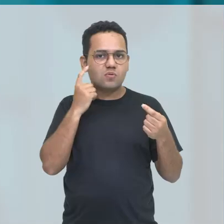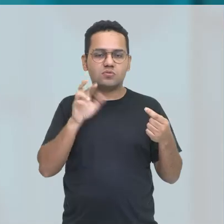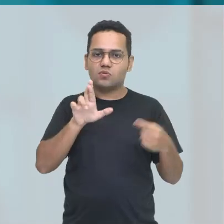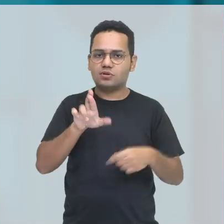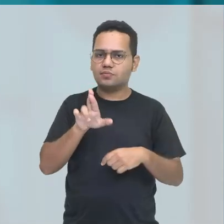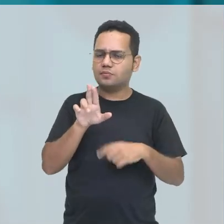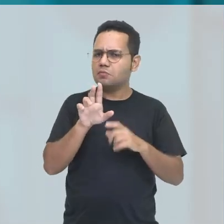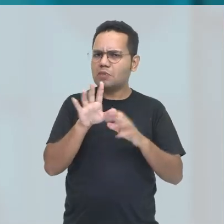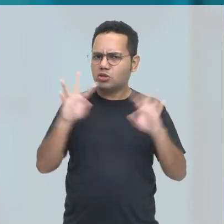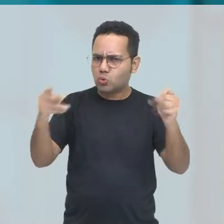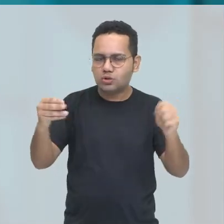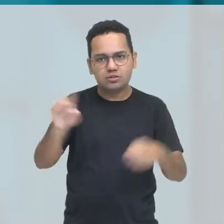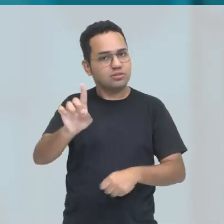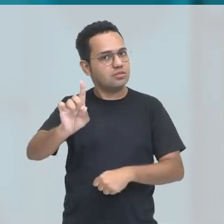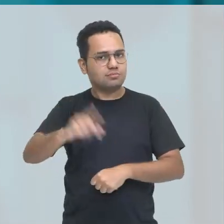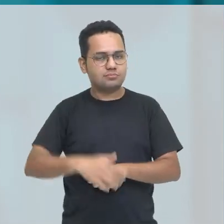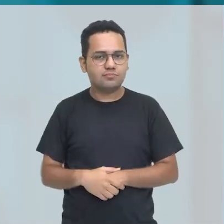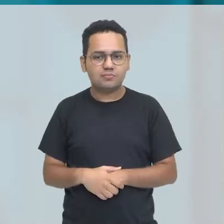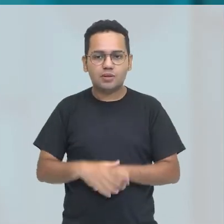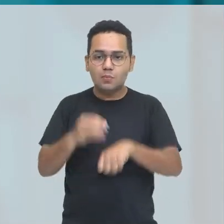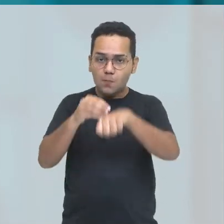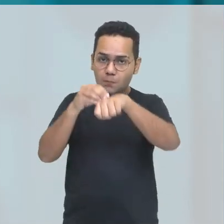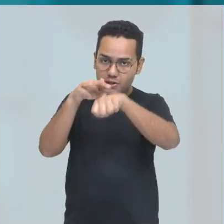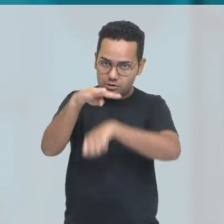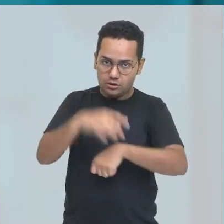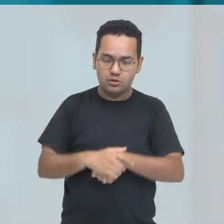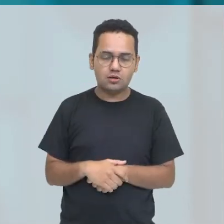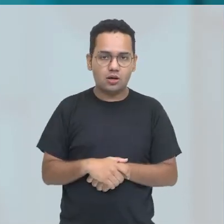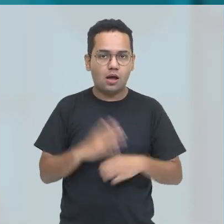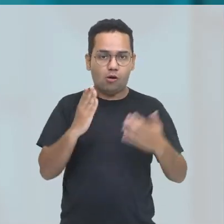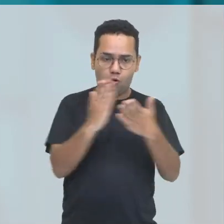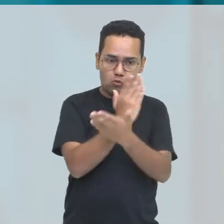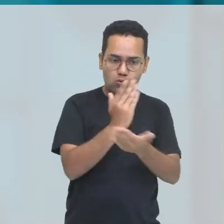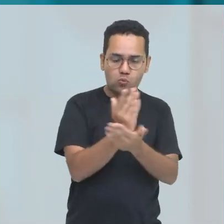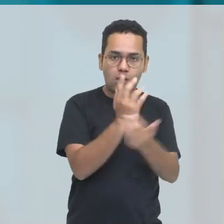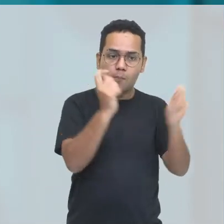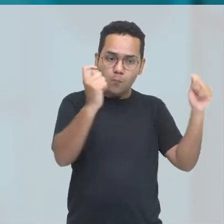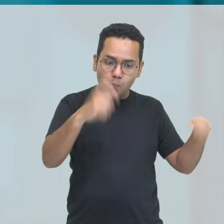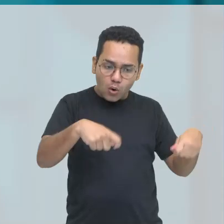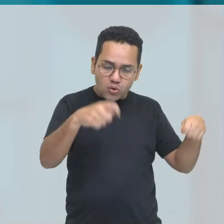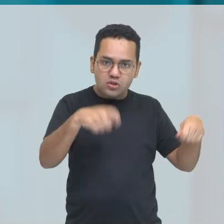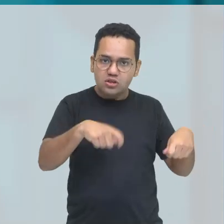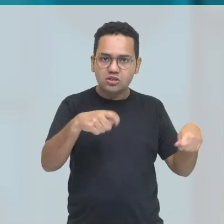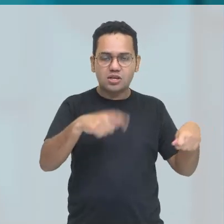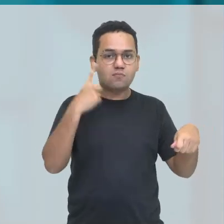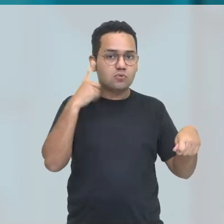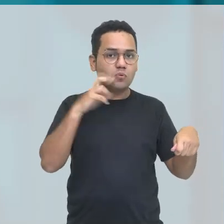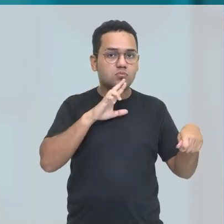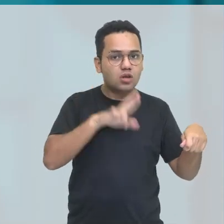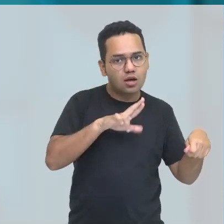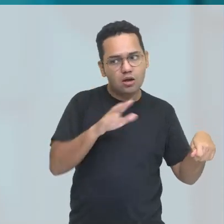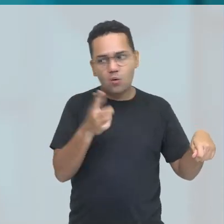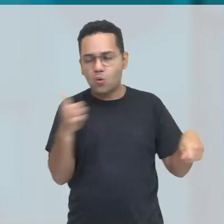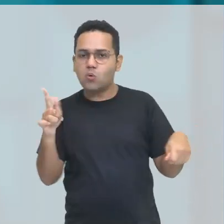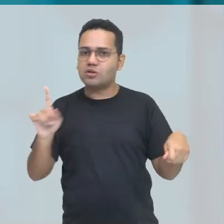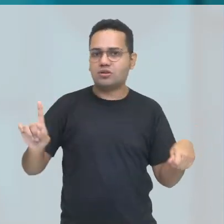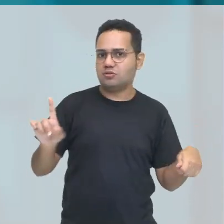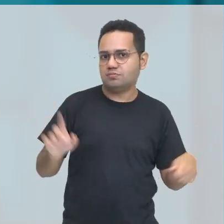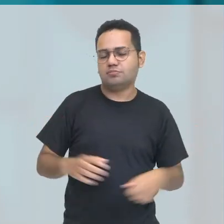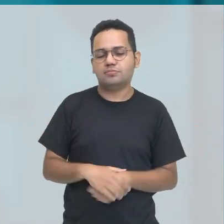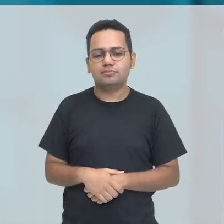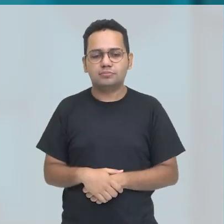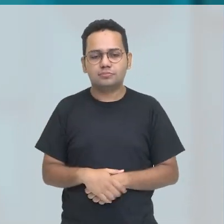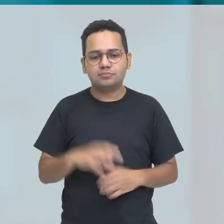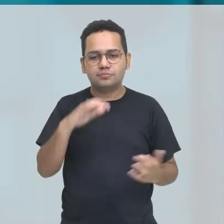maioria das vezes, mas não abrangem todas as situações. Isso é importante a gente ficar ligado, tá certo? Agora a gente vai ver